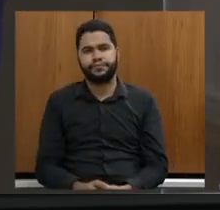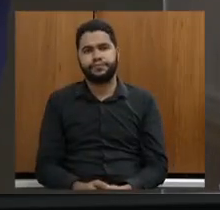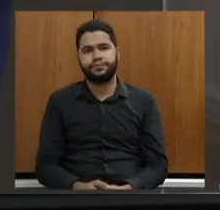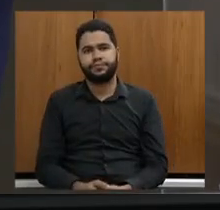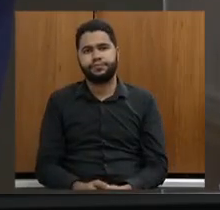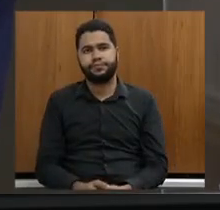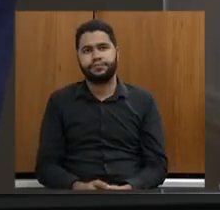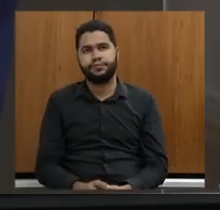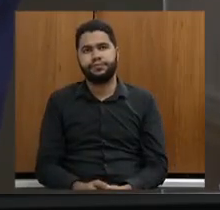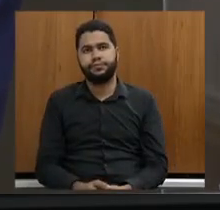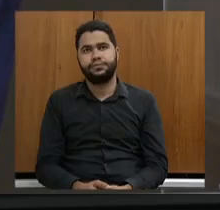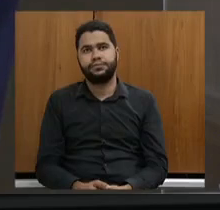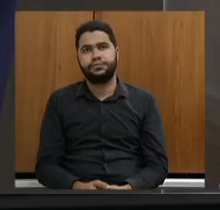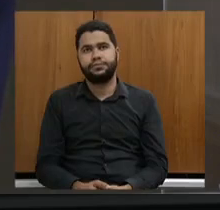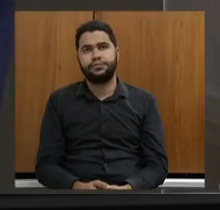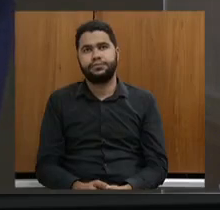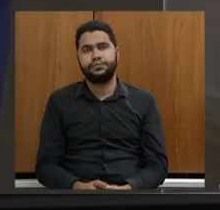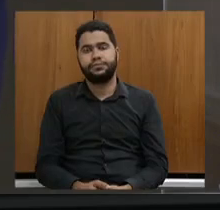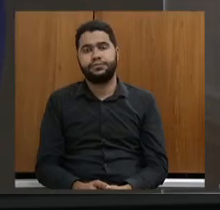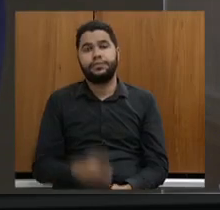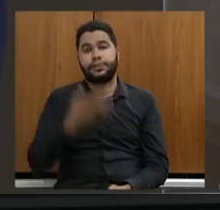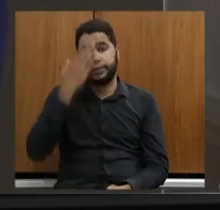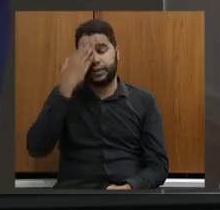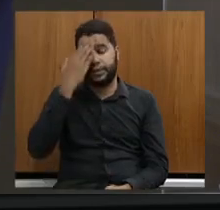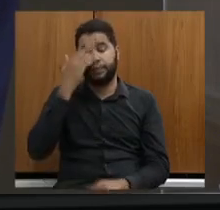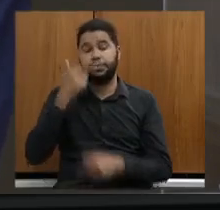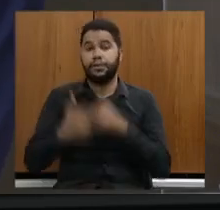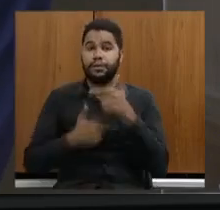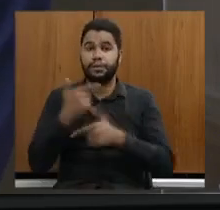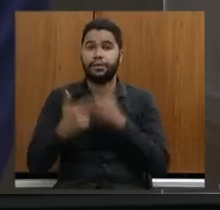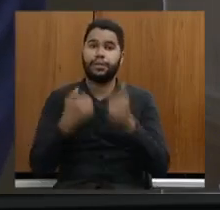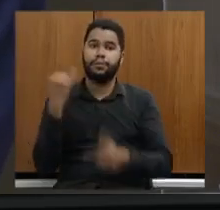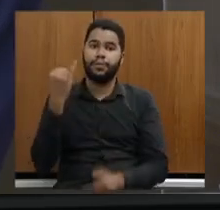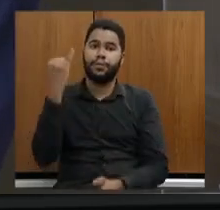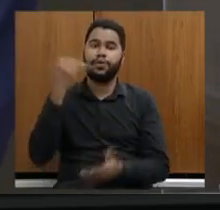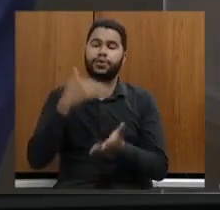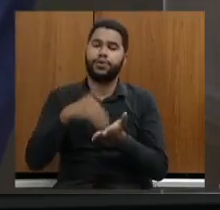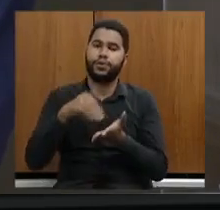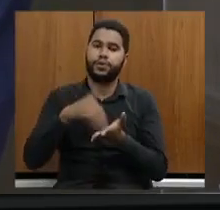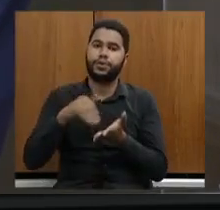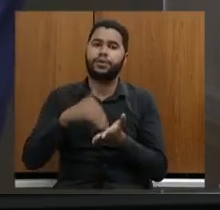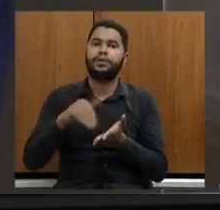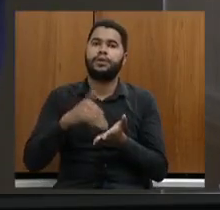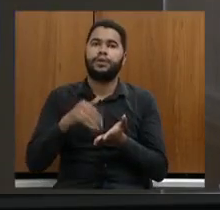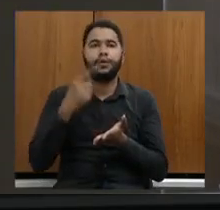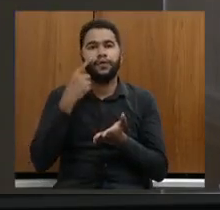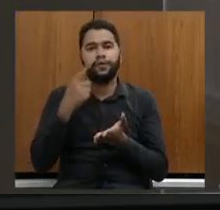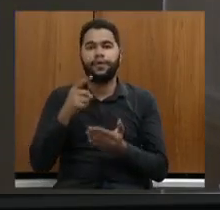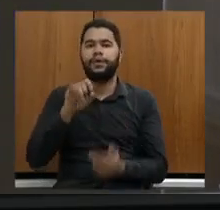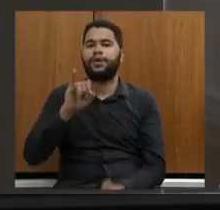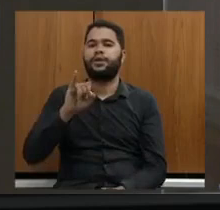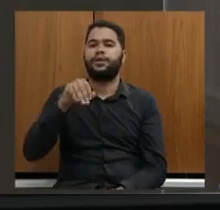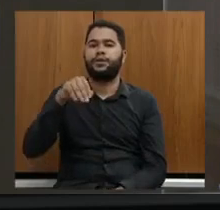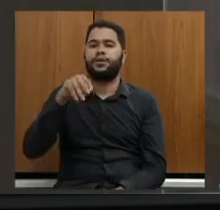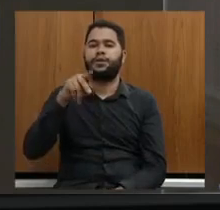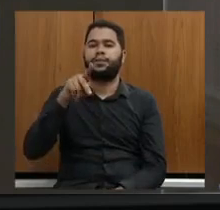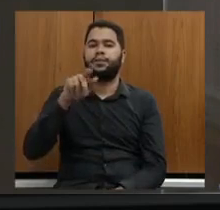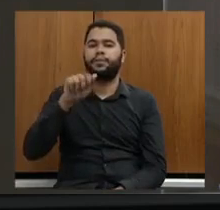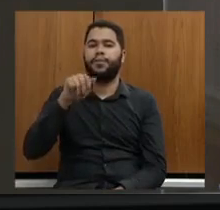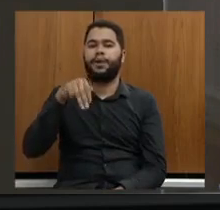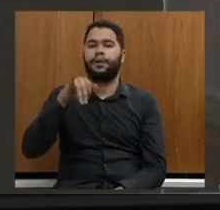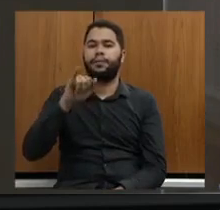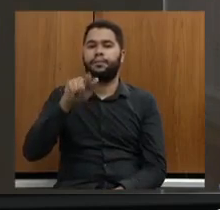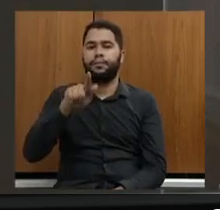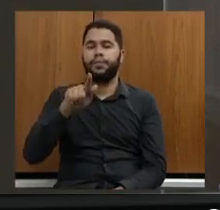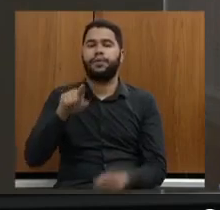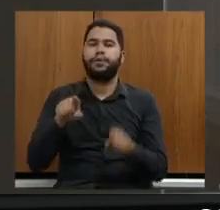então é isso aí sabe que isso foi um trabalho muito importante da secretaria de agricultura tá vendo aí para migue aí presidida também